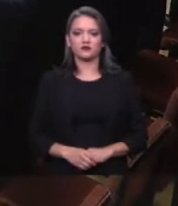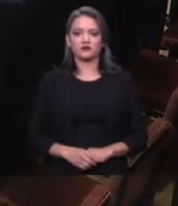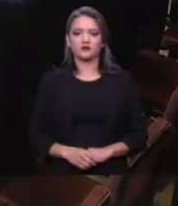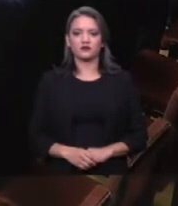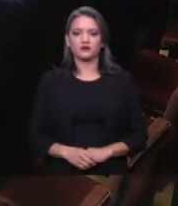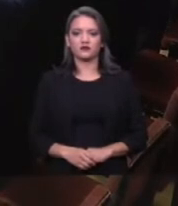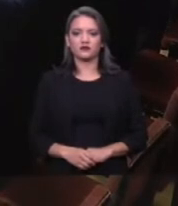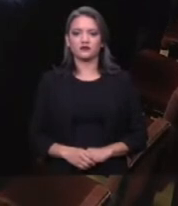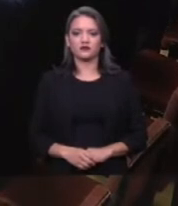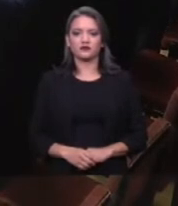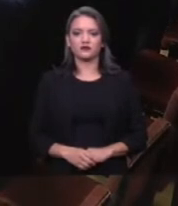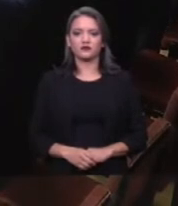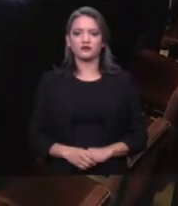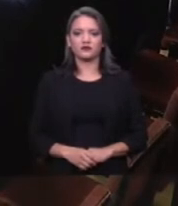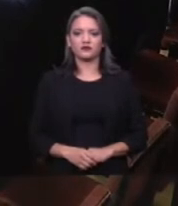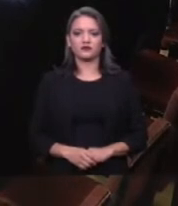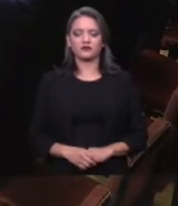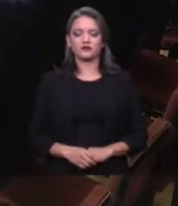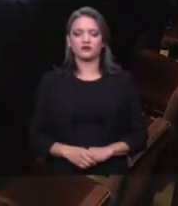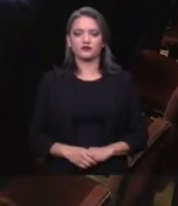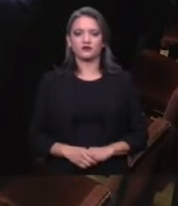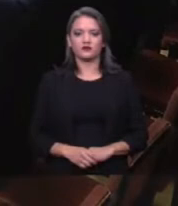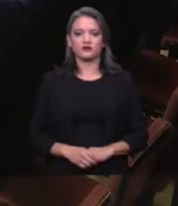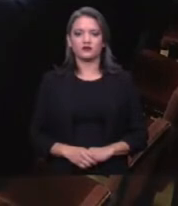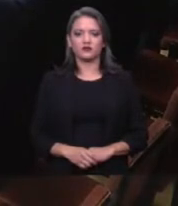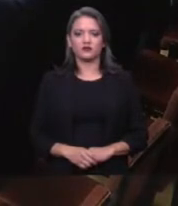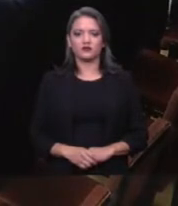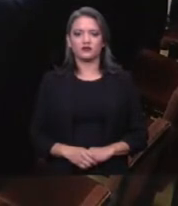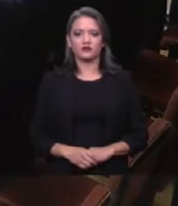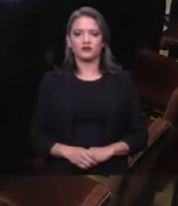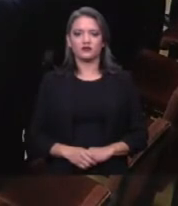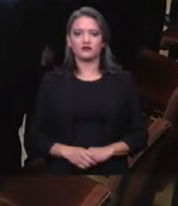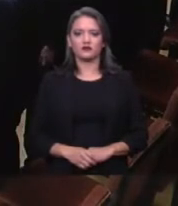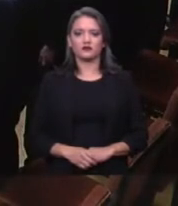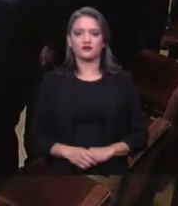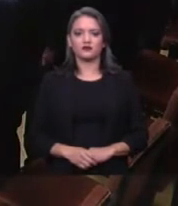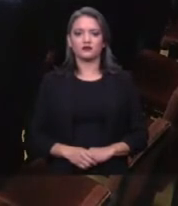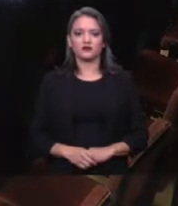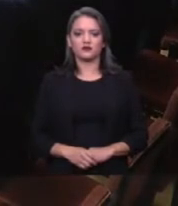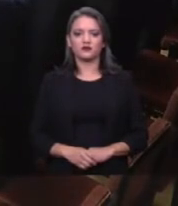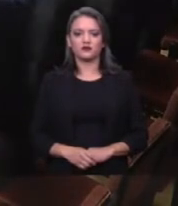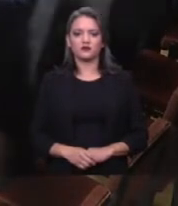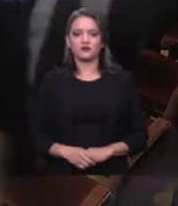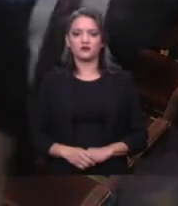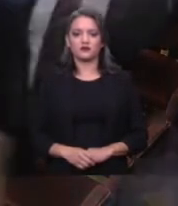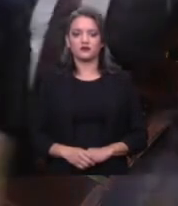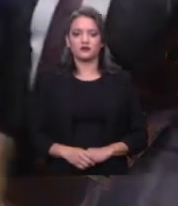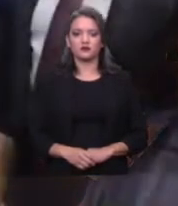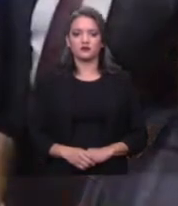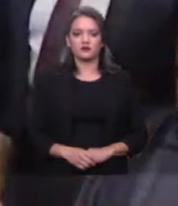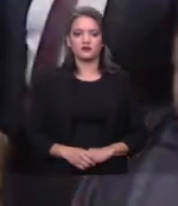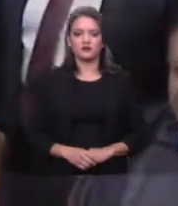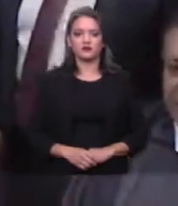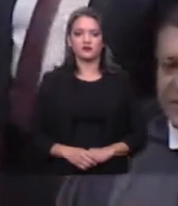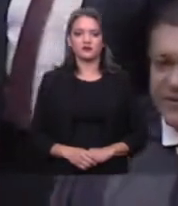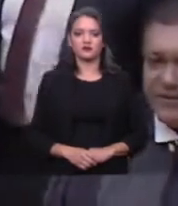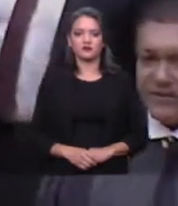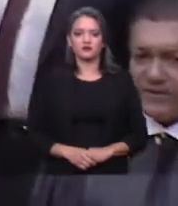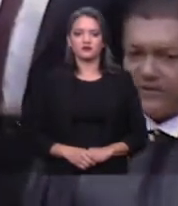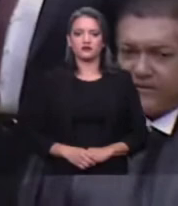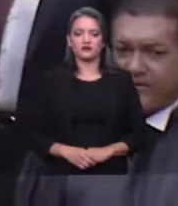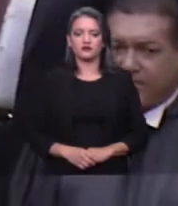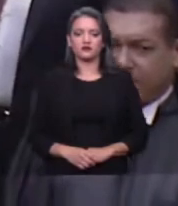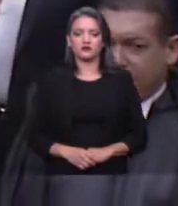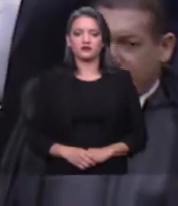assegurado né o lugar principalmente para as autoridades seus assessores e familiares além Claro de convidados né do próprio